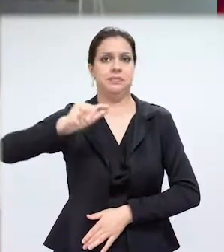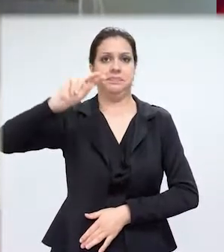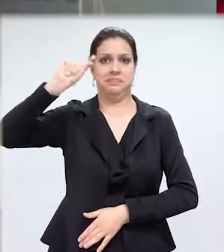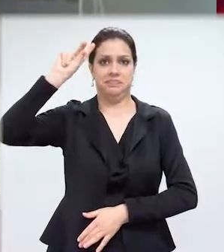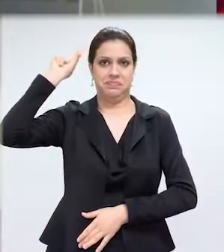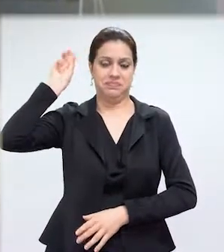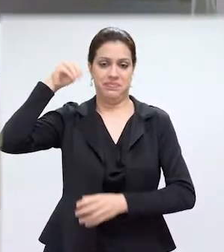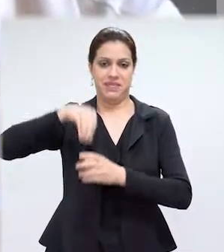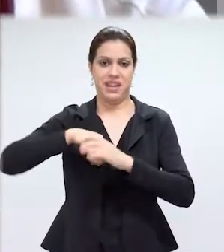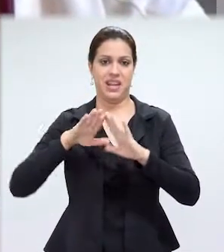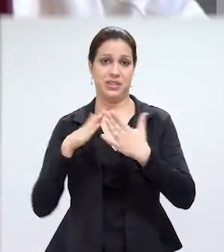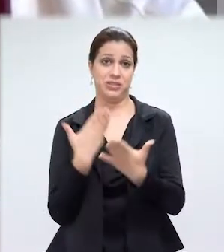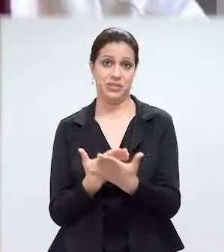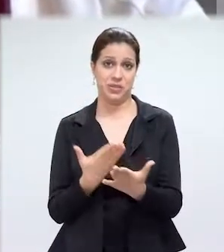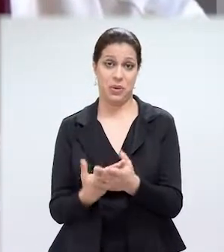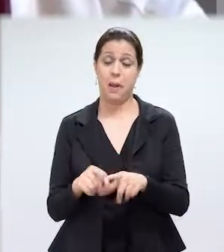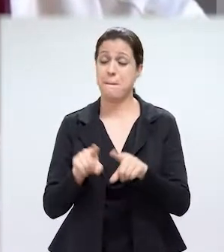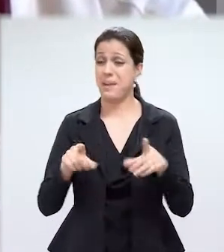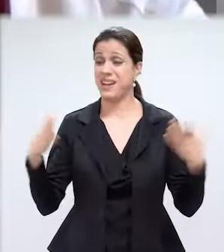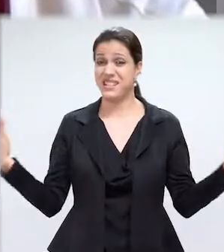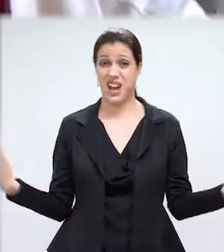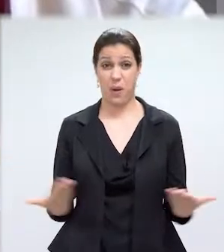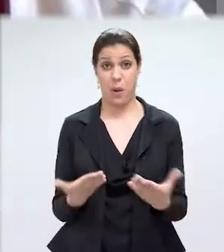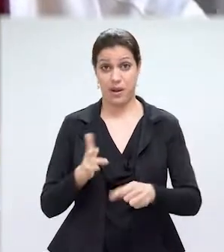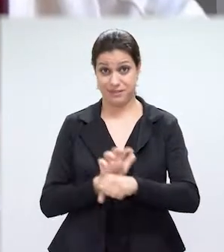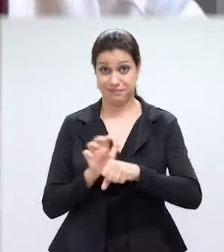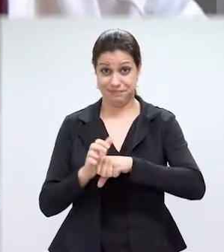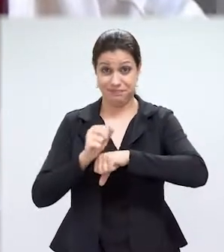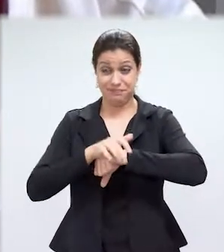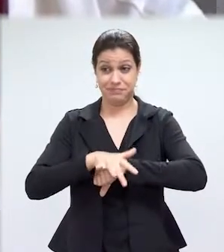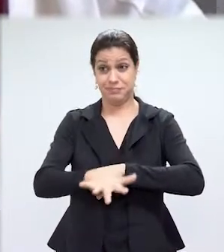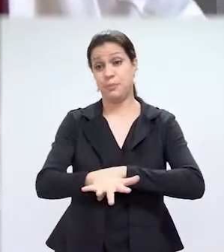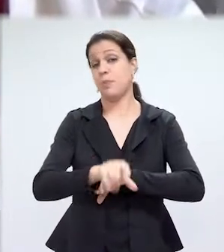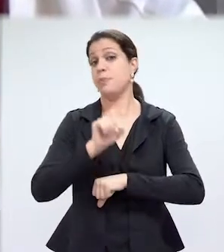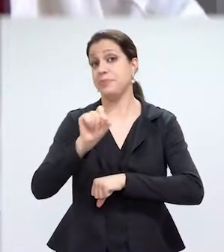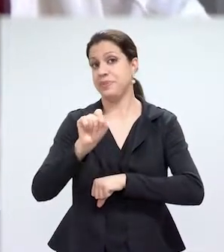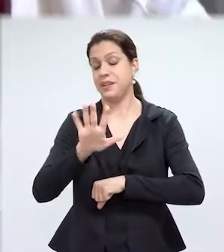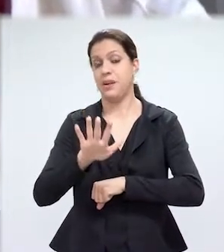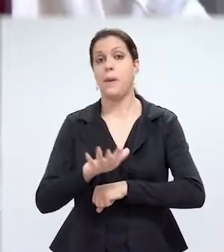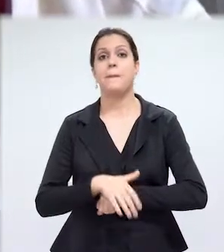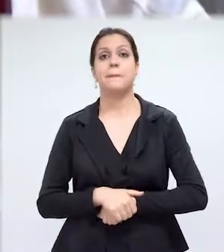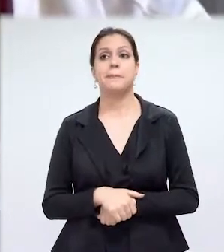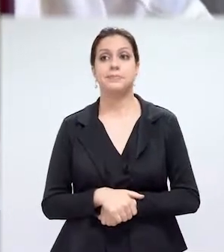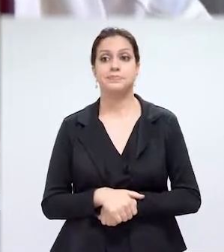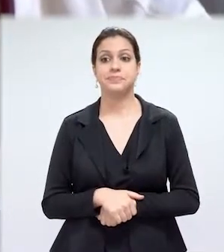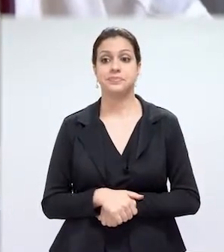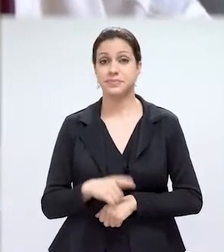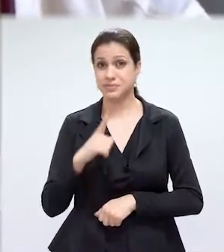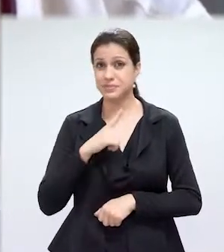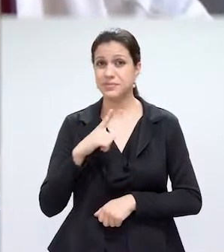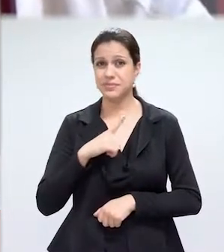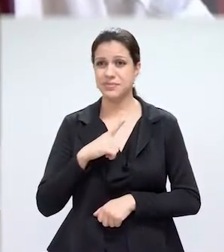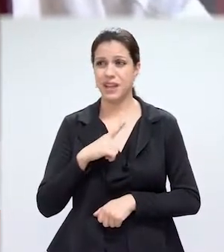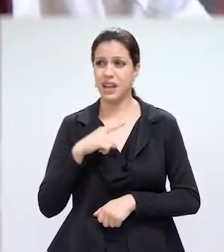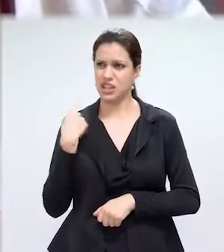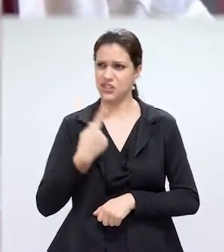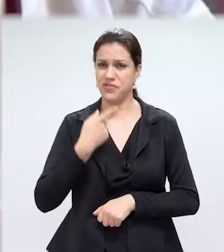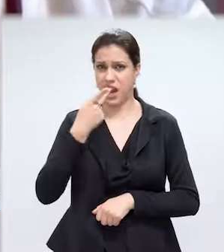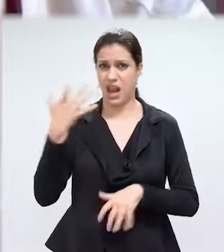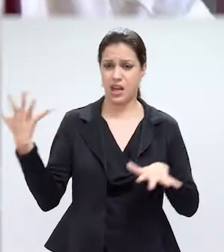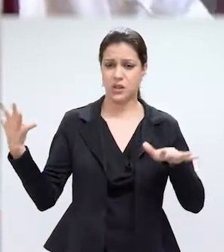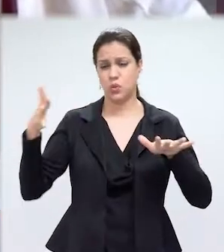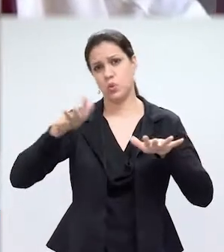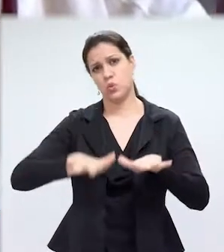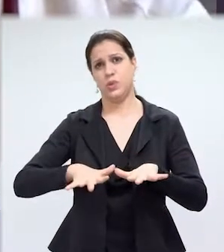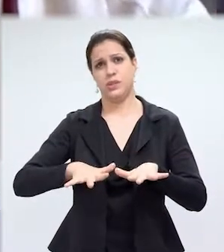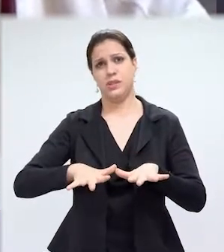bastante antigas dentro da escola. Então, eu acho que com a pandemia, por mais que a gente fale, né,